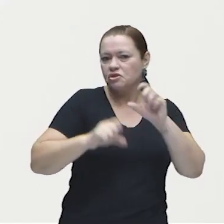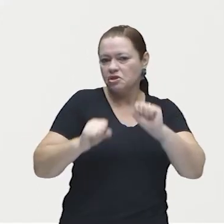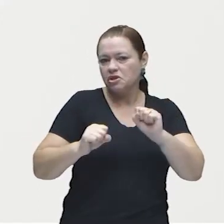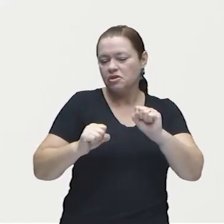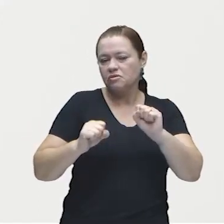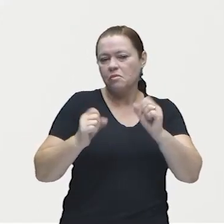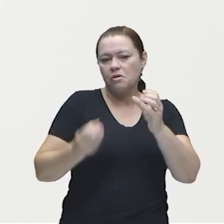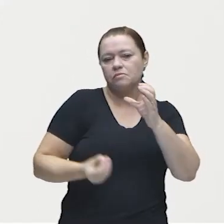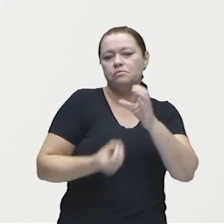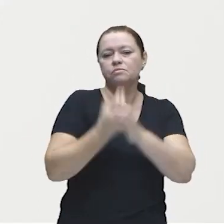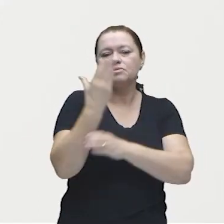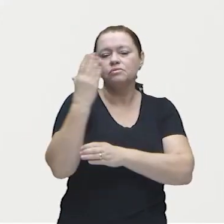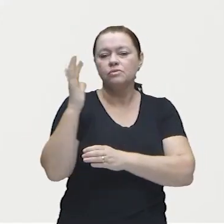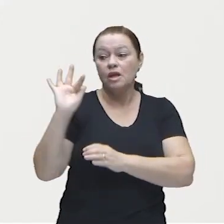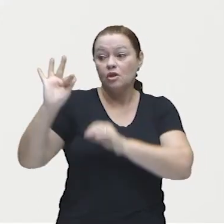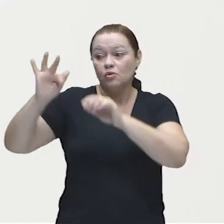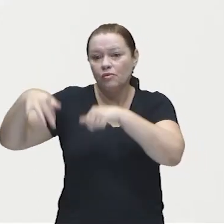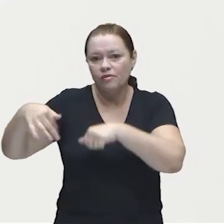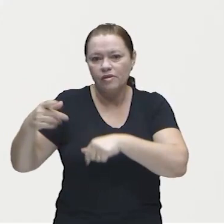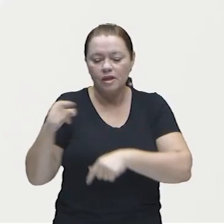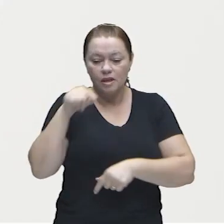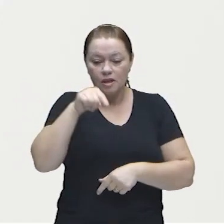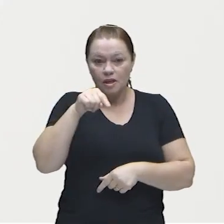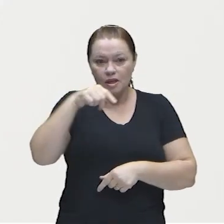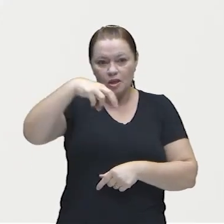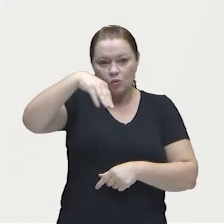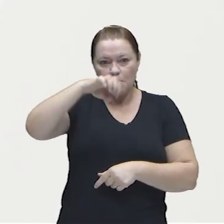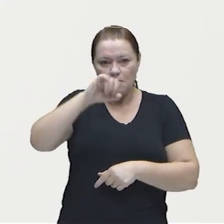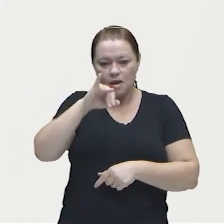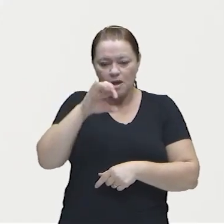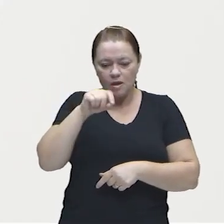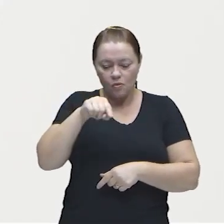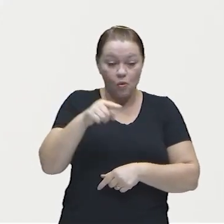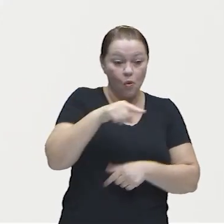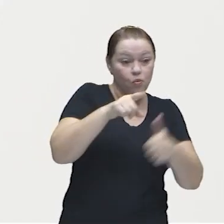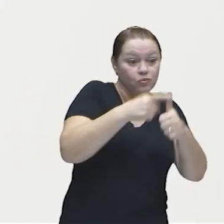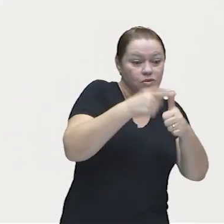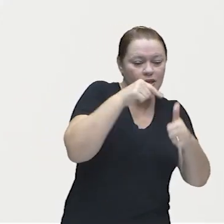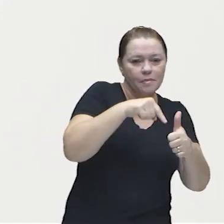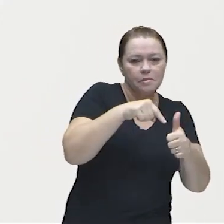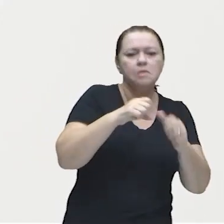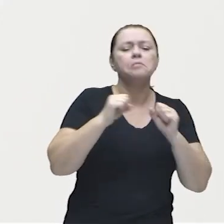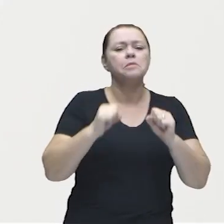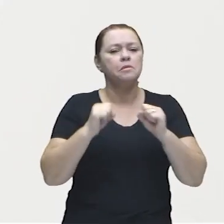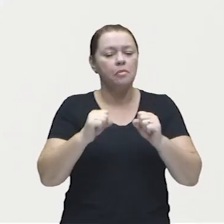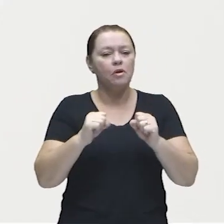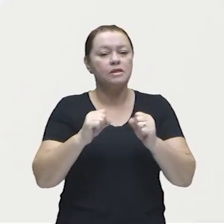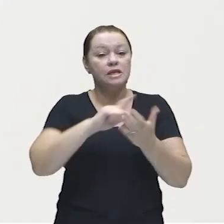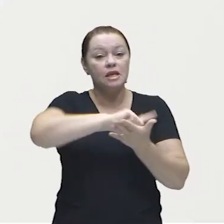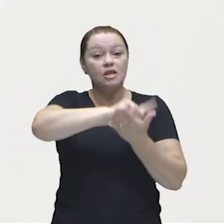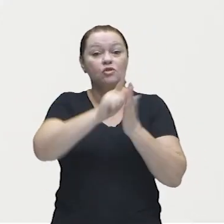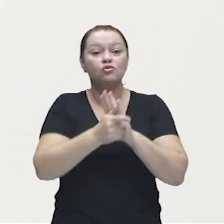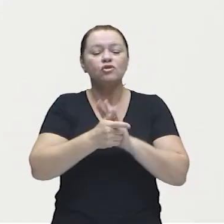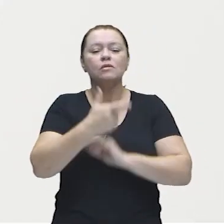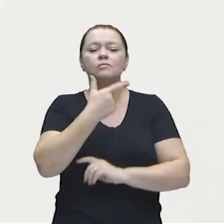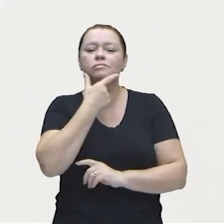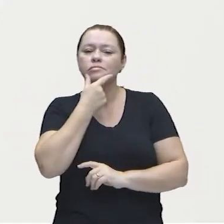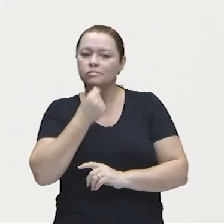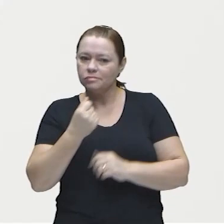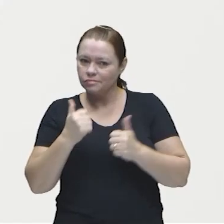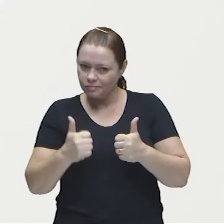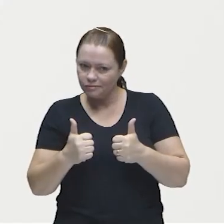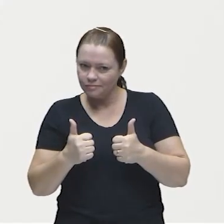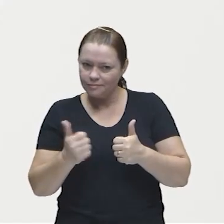da palavra, no meio ou na primeira sílaba. E podem ser palavras dos gêneros masculino. Vamos